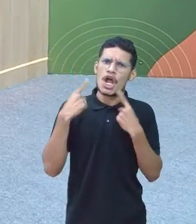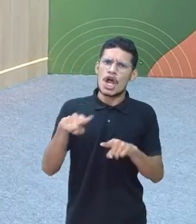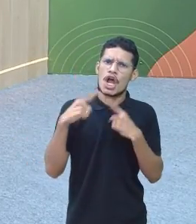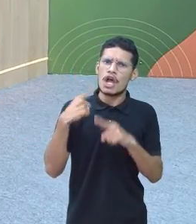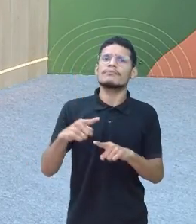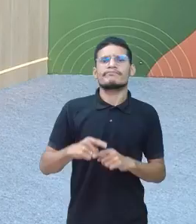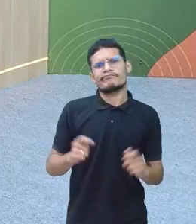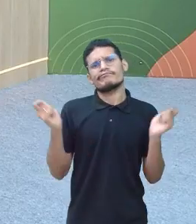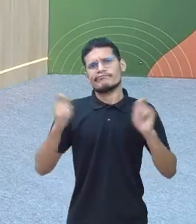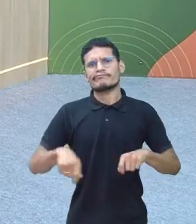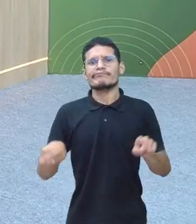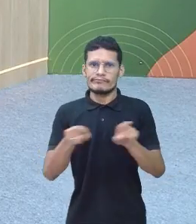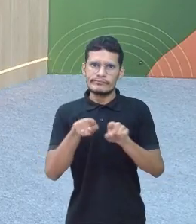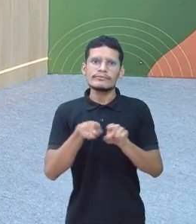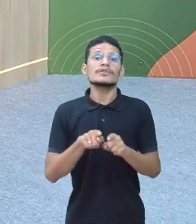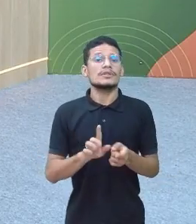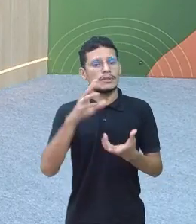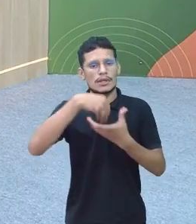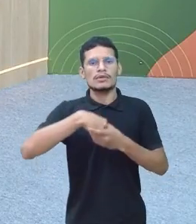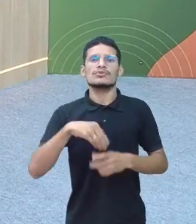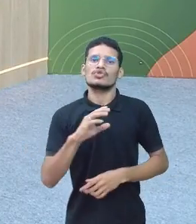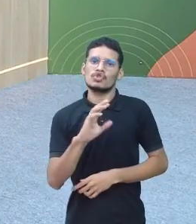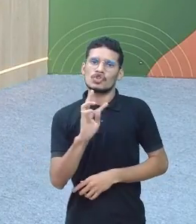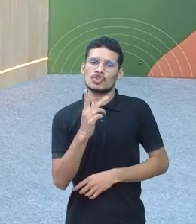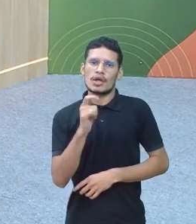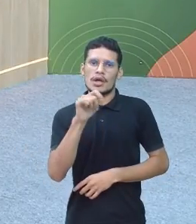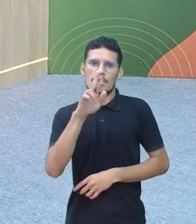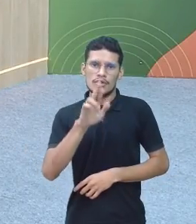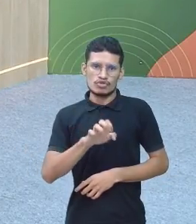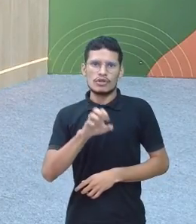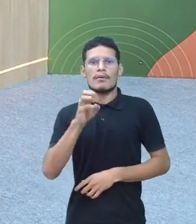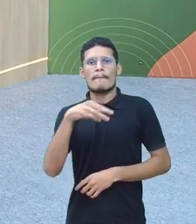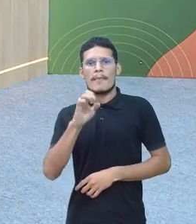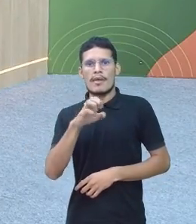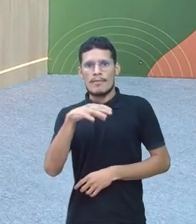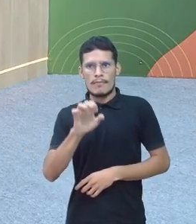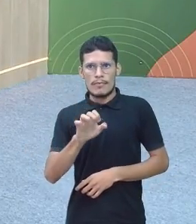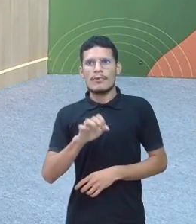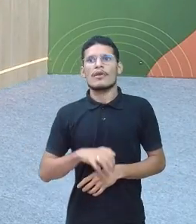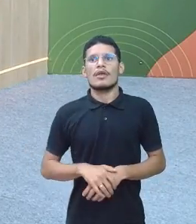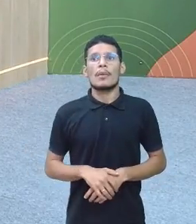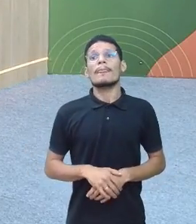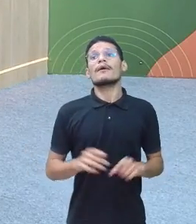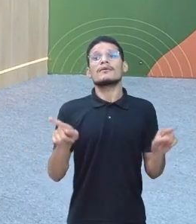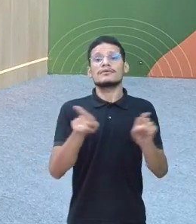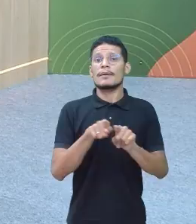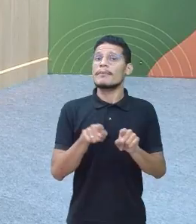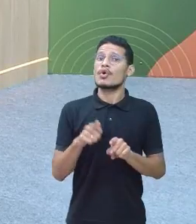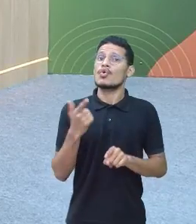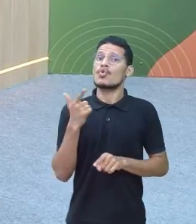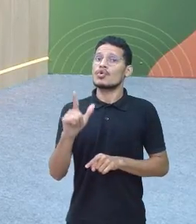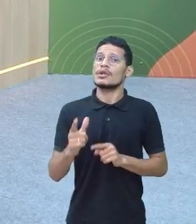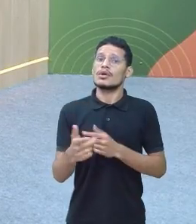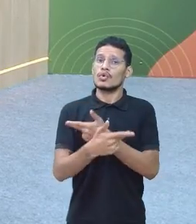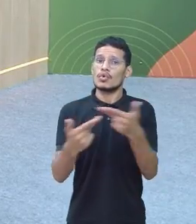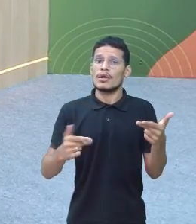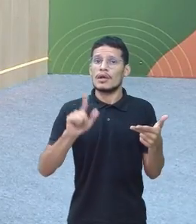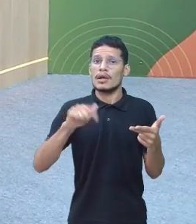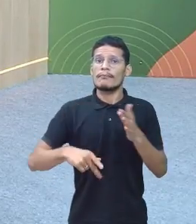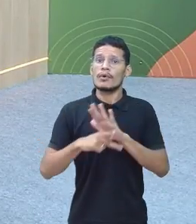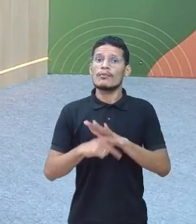funcionar também dentro dos memes e das charges, tá certo? Outro ponto que o Julian